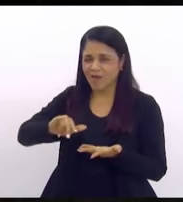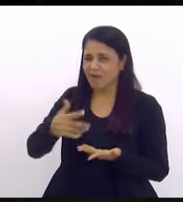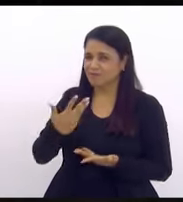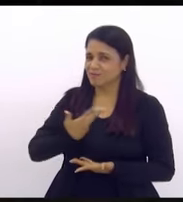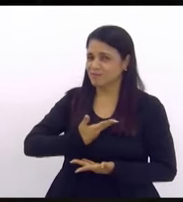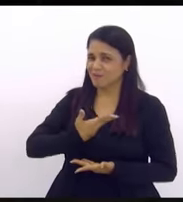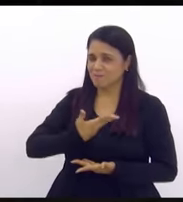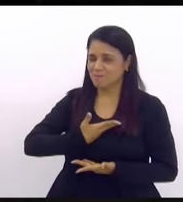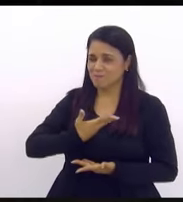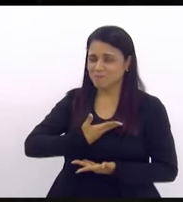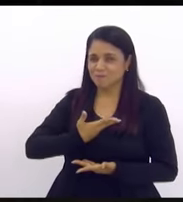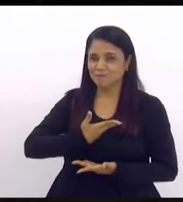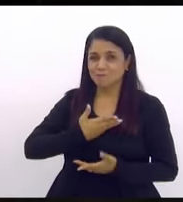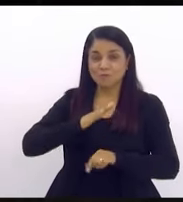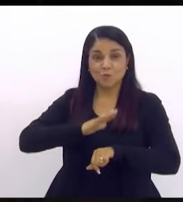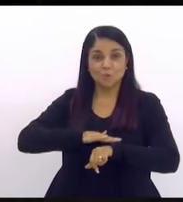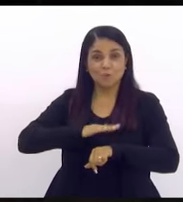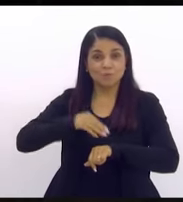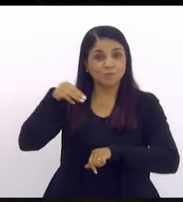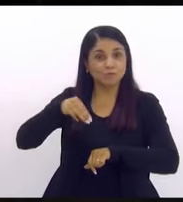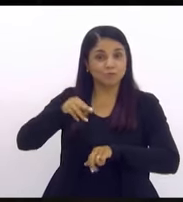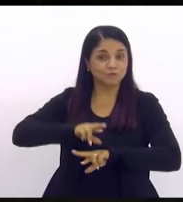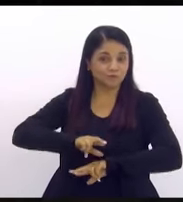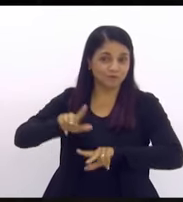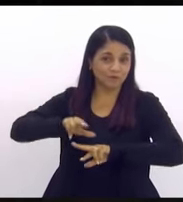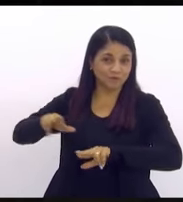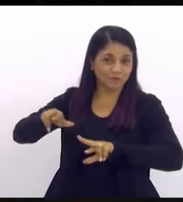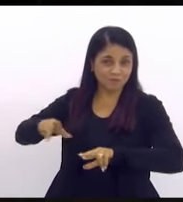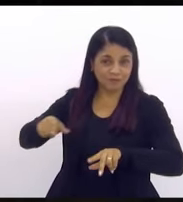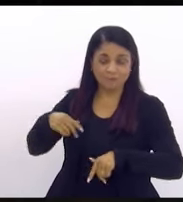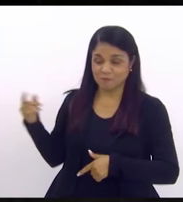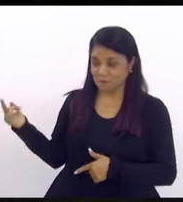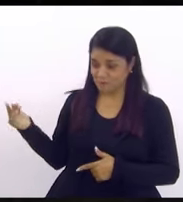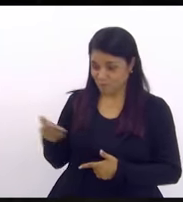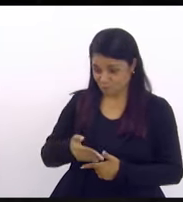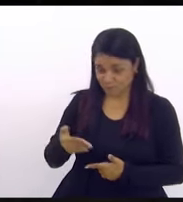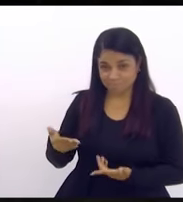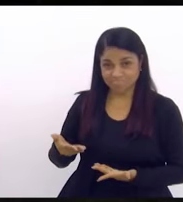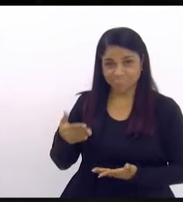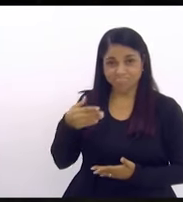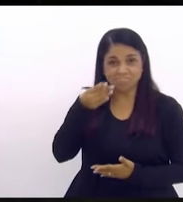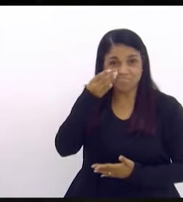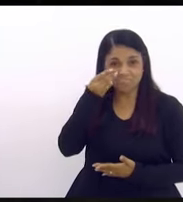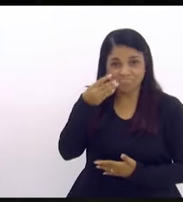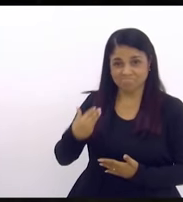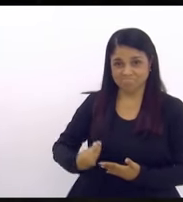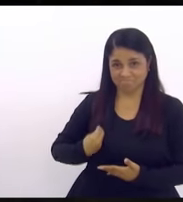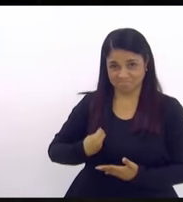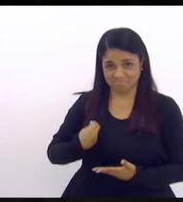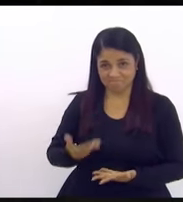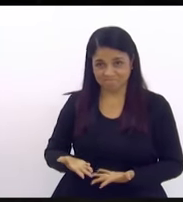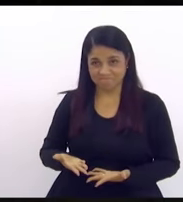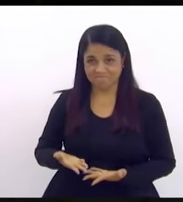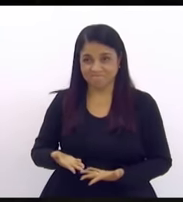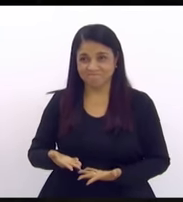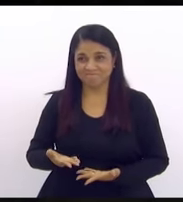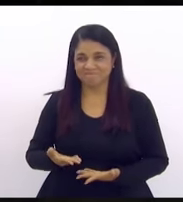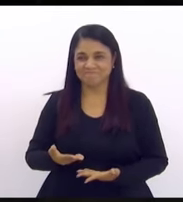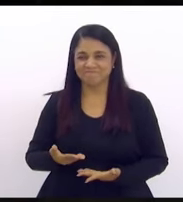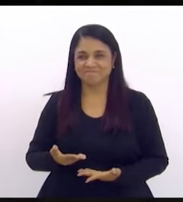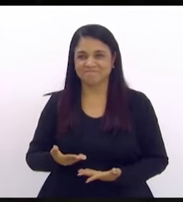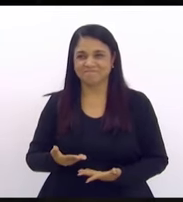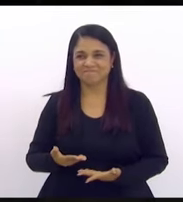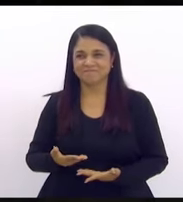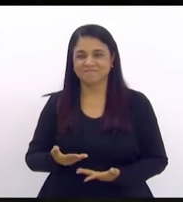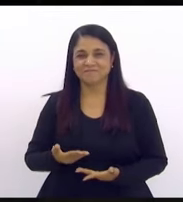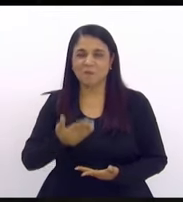motivos bem diferentes um do outro mas presente aqui então eu eu peço aqui mais